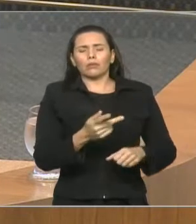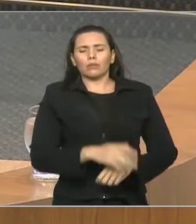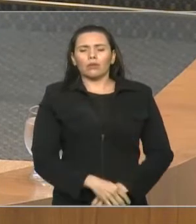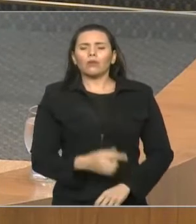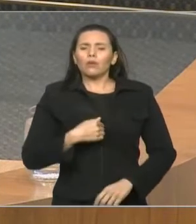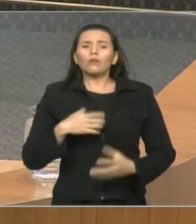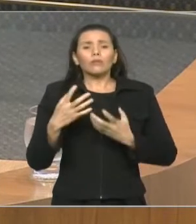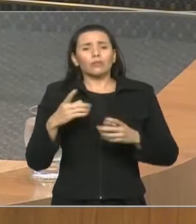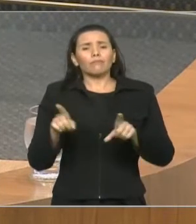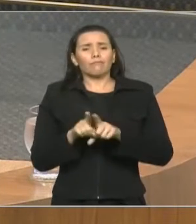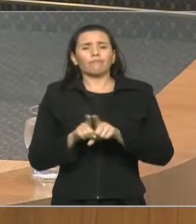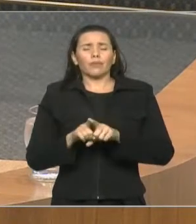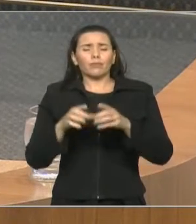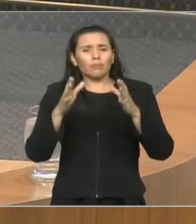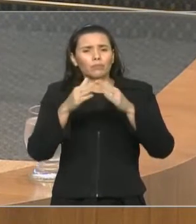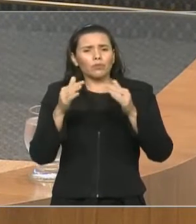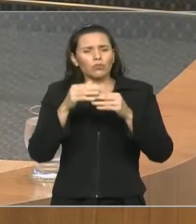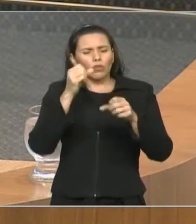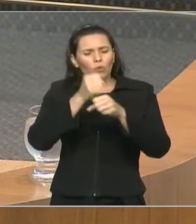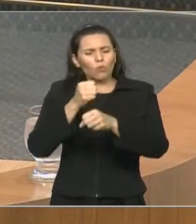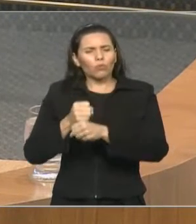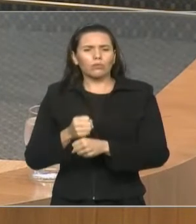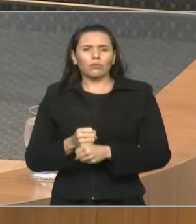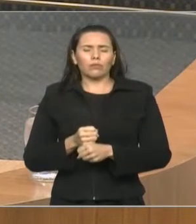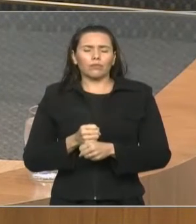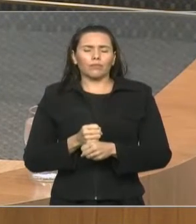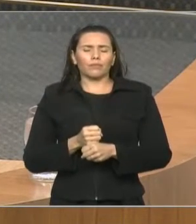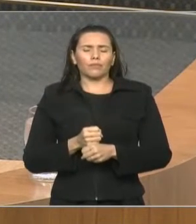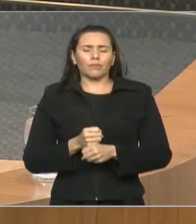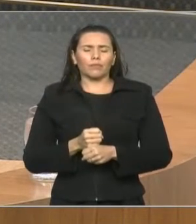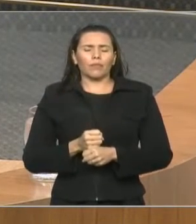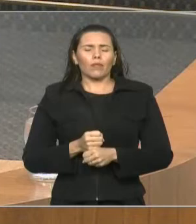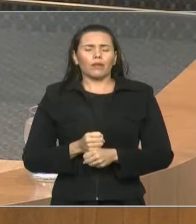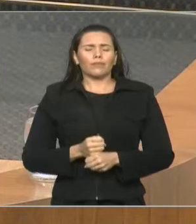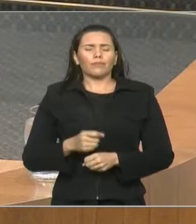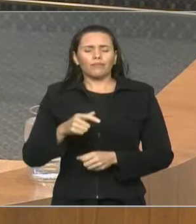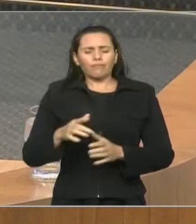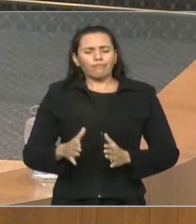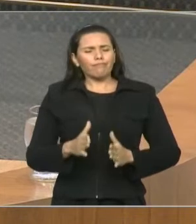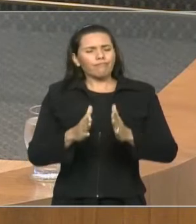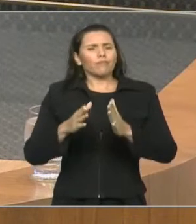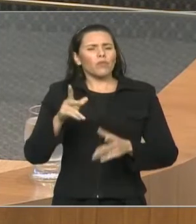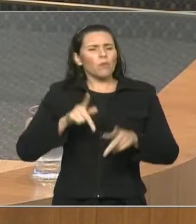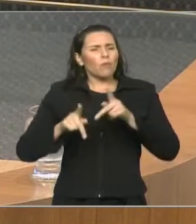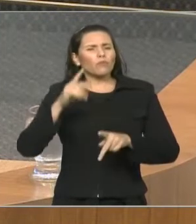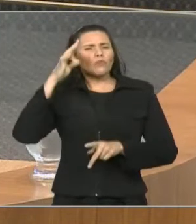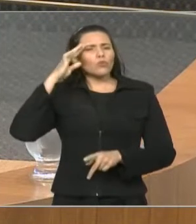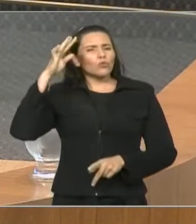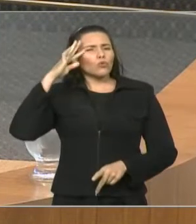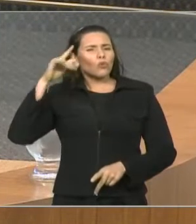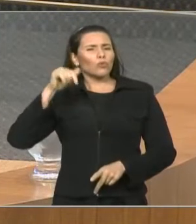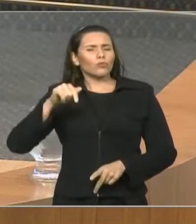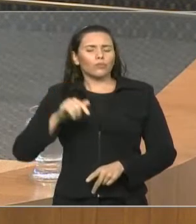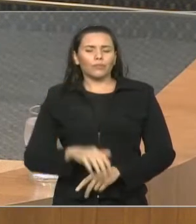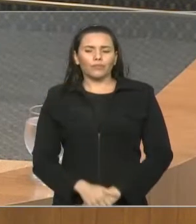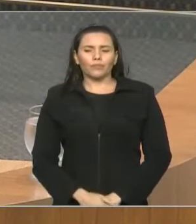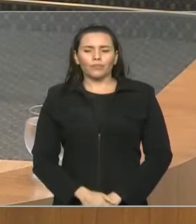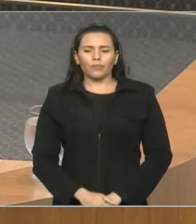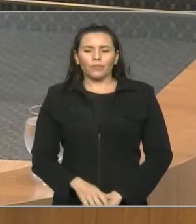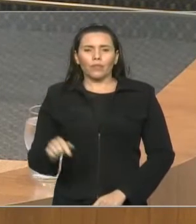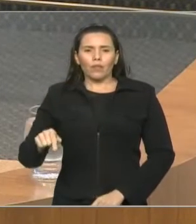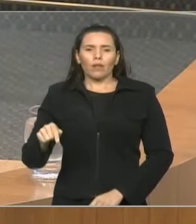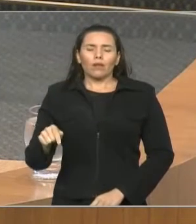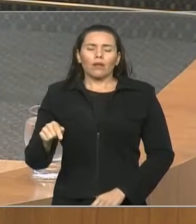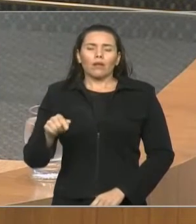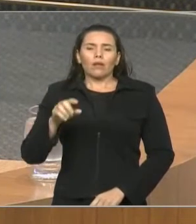que liga, só para concluir, senhor presidente, que liga o município de Trizidela do Vale a São Luís Gonzaga,